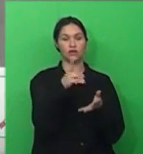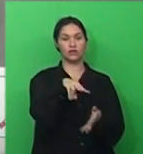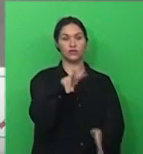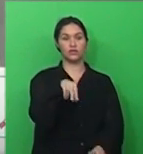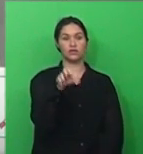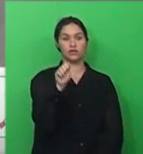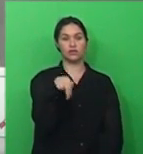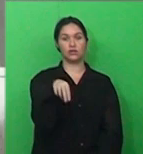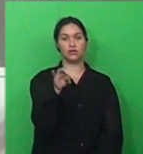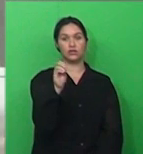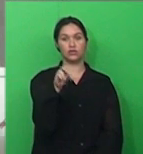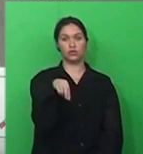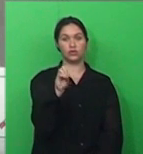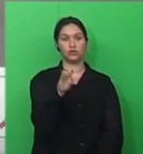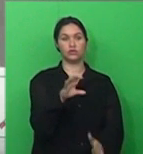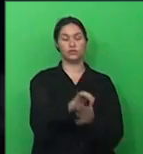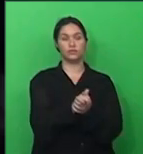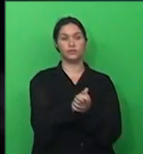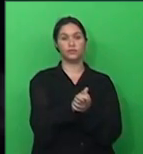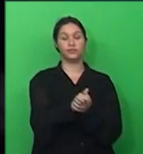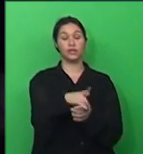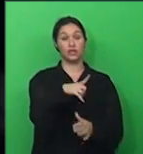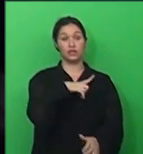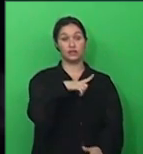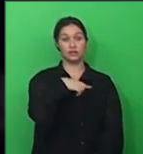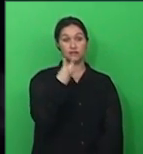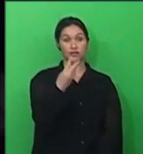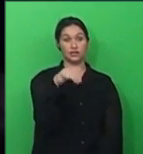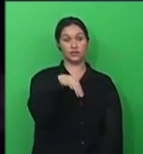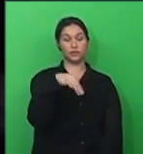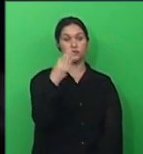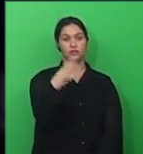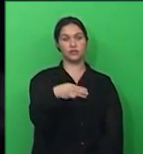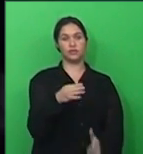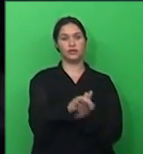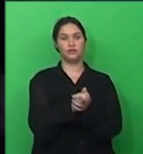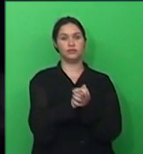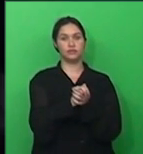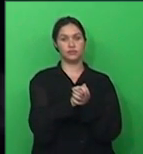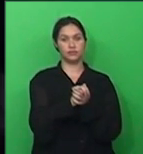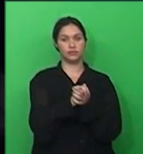vereador Antônio Manuel. Vossa Excelência dispõe de 3 minutos e 30.